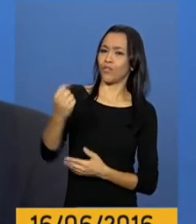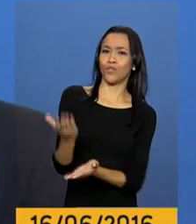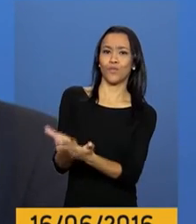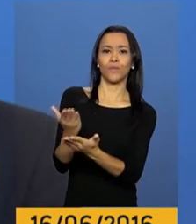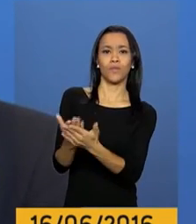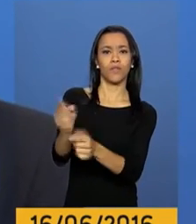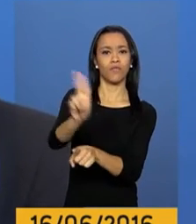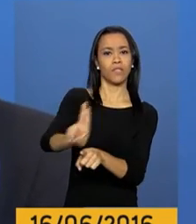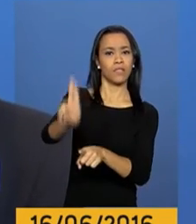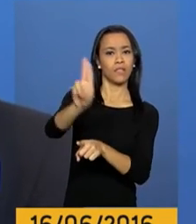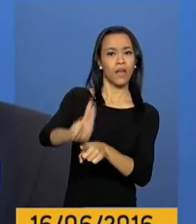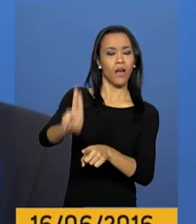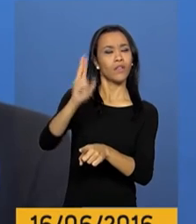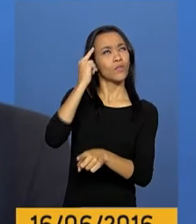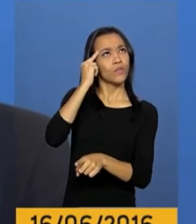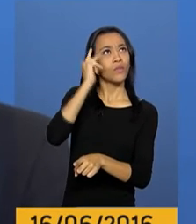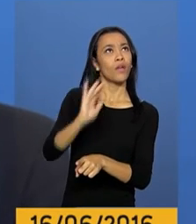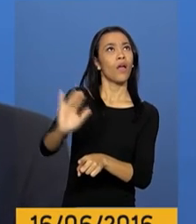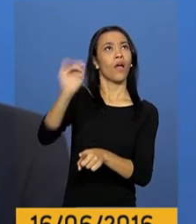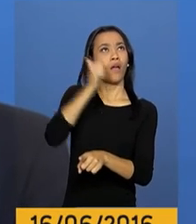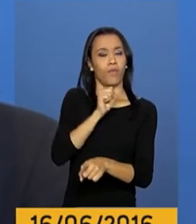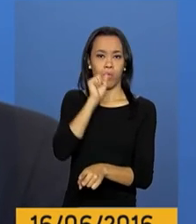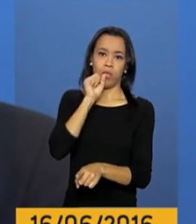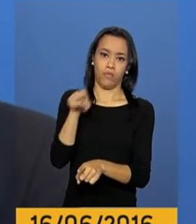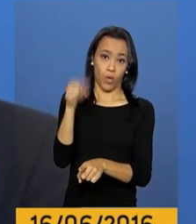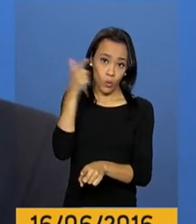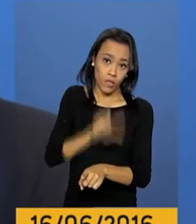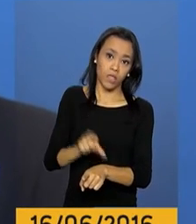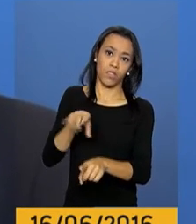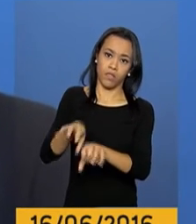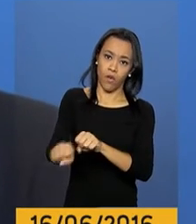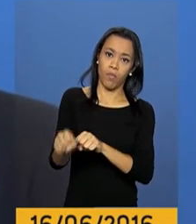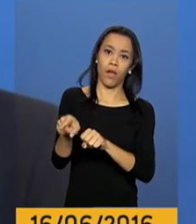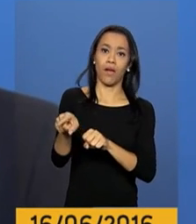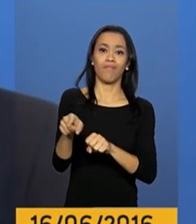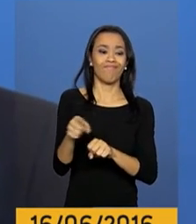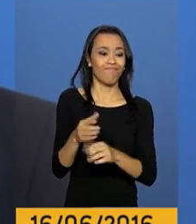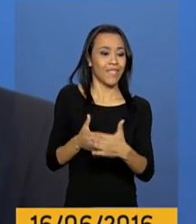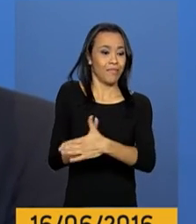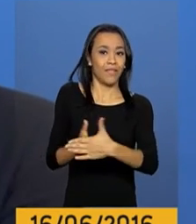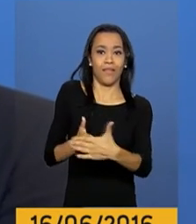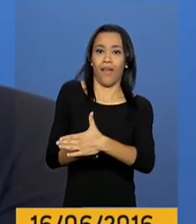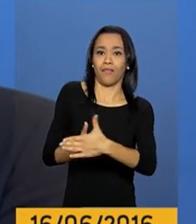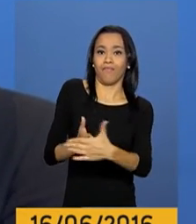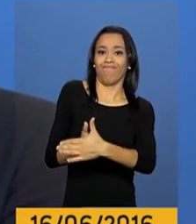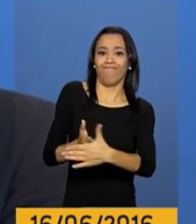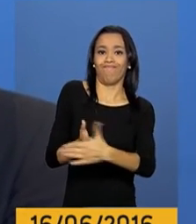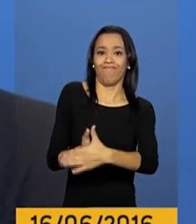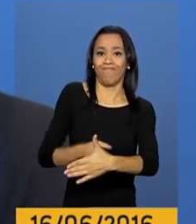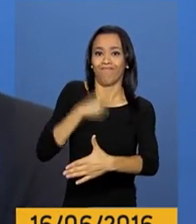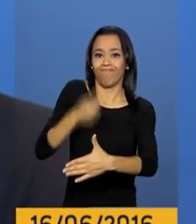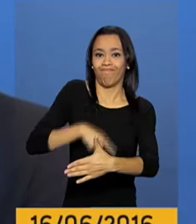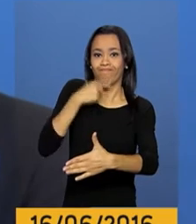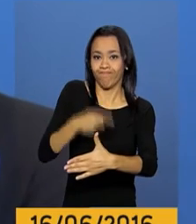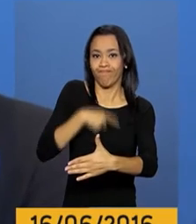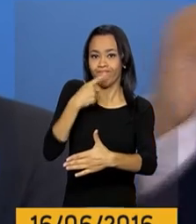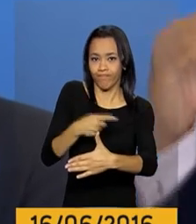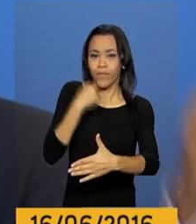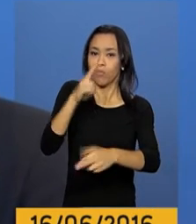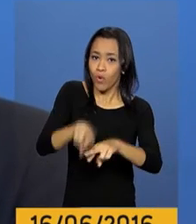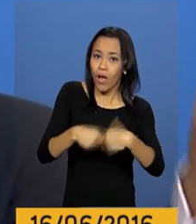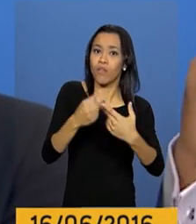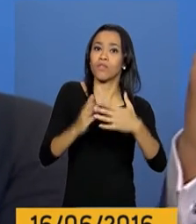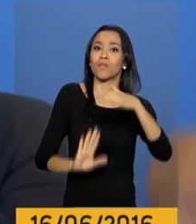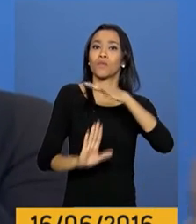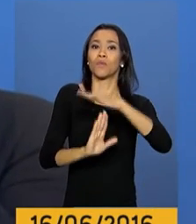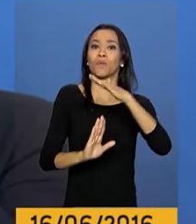cursar chegar à faculdade, estavam limitadas justamente por conta do teto,